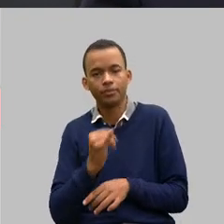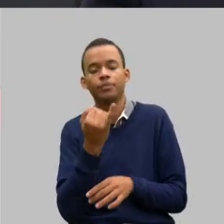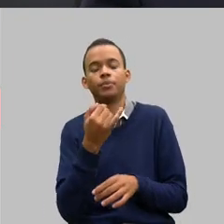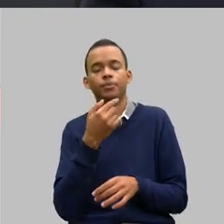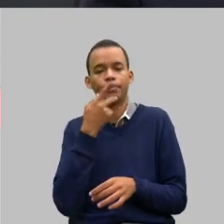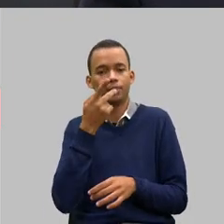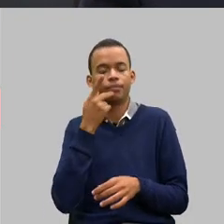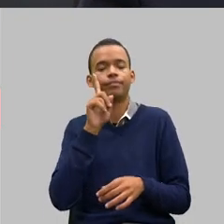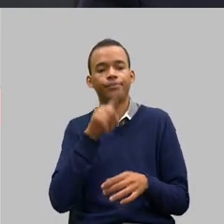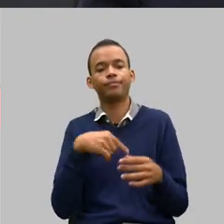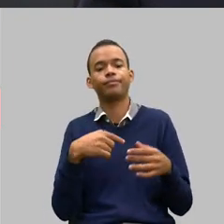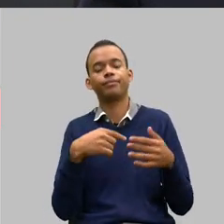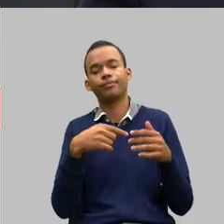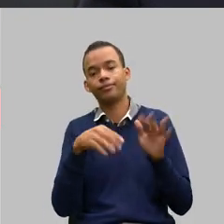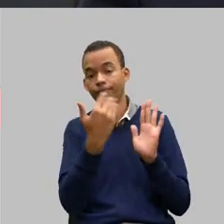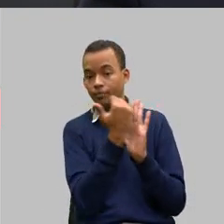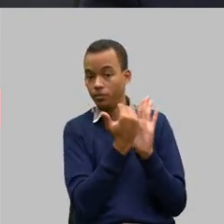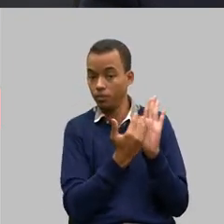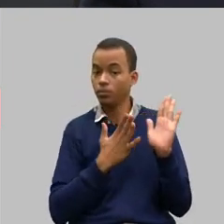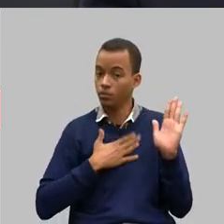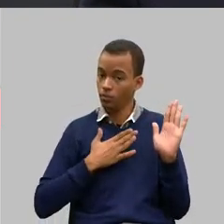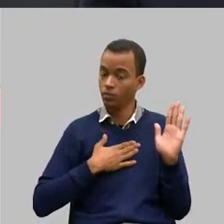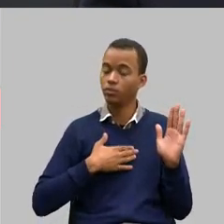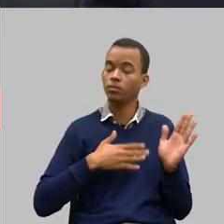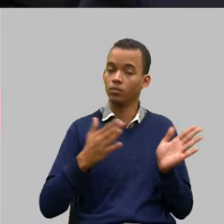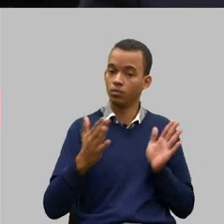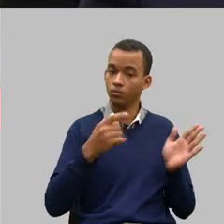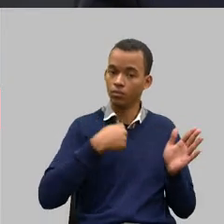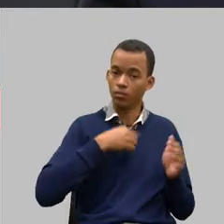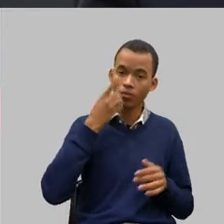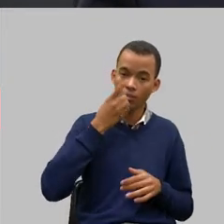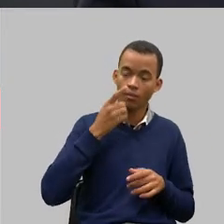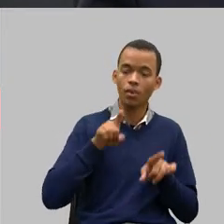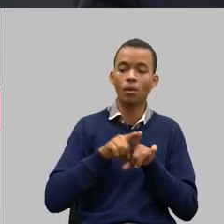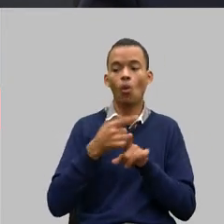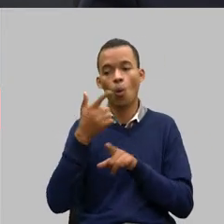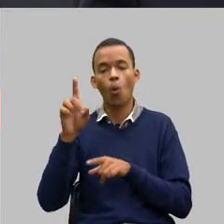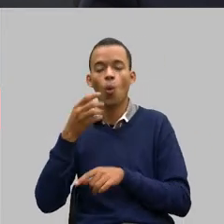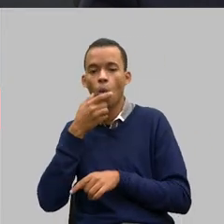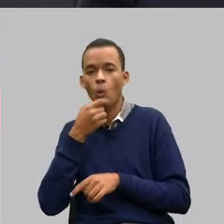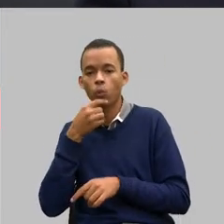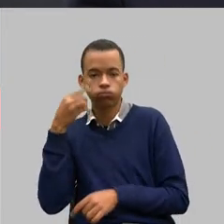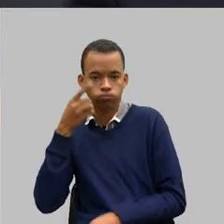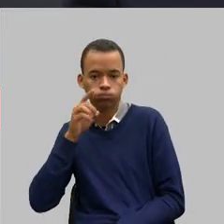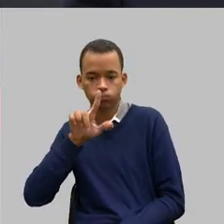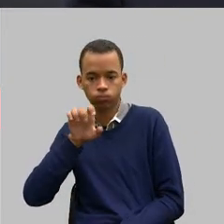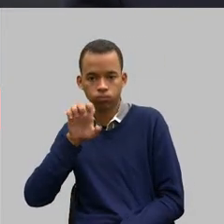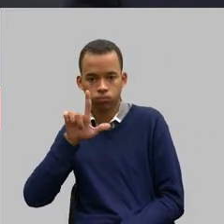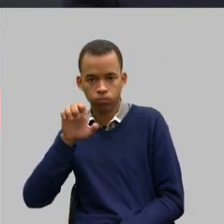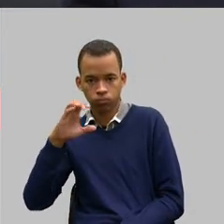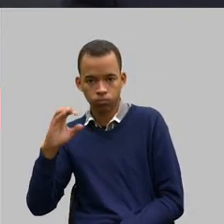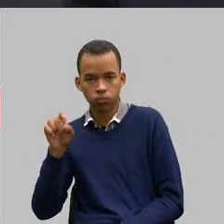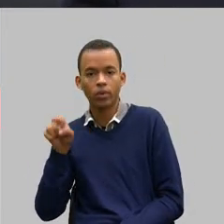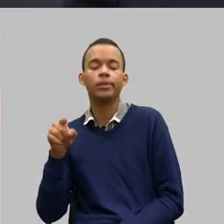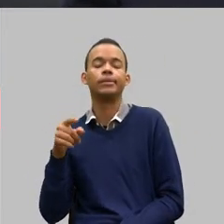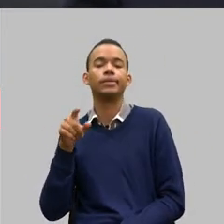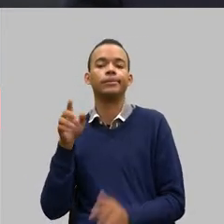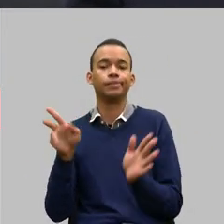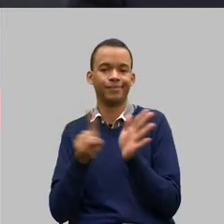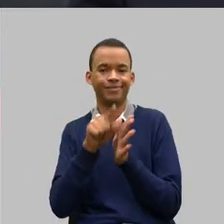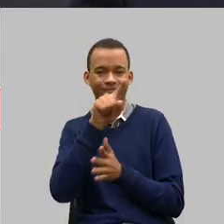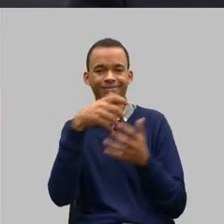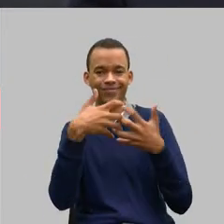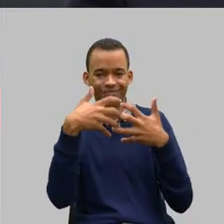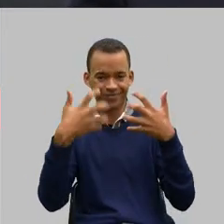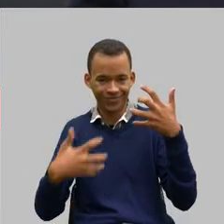uma pauta Nossa do meu mandato mas também do deputado Leleco que é de Ouro Preto e que também tem levantado essa bandeira da importância